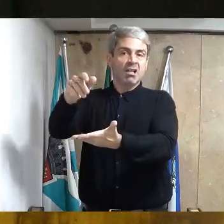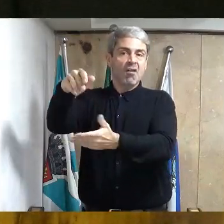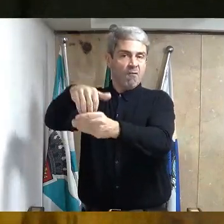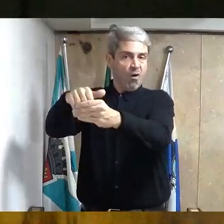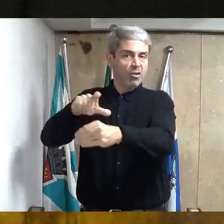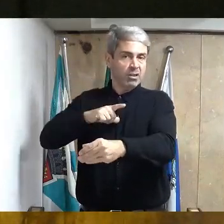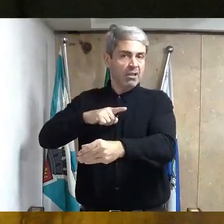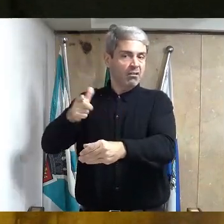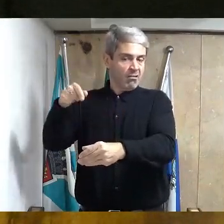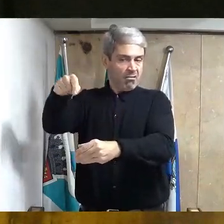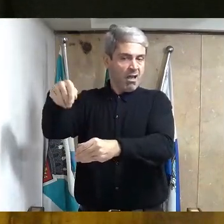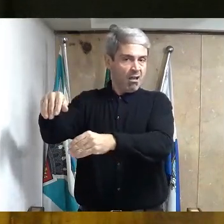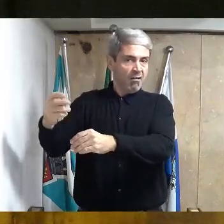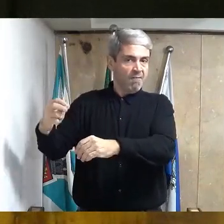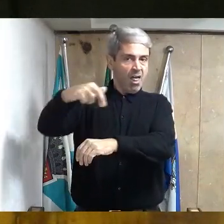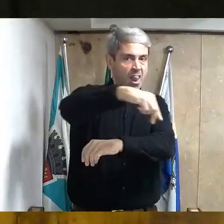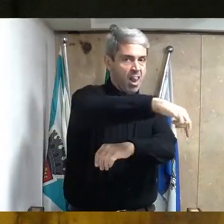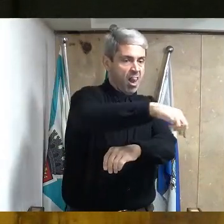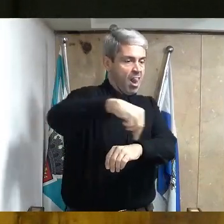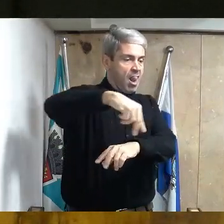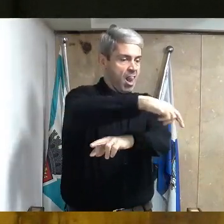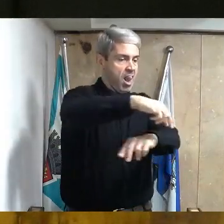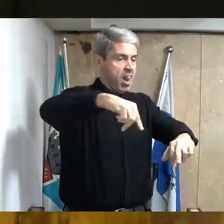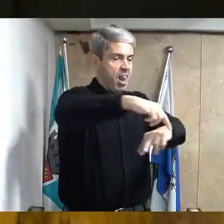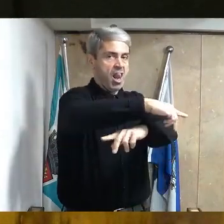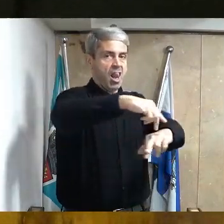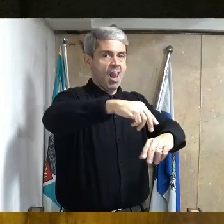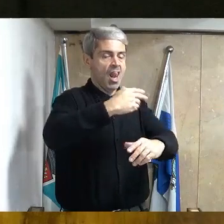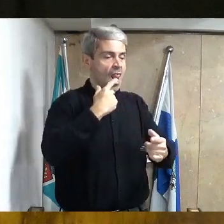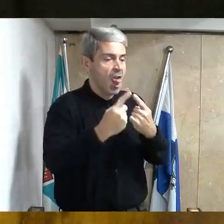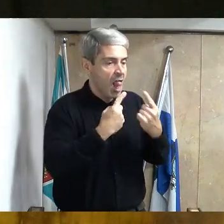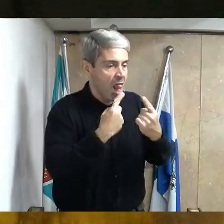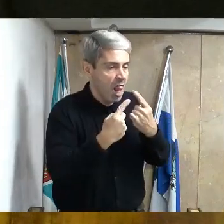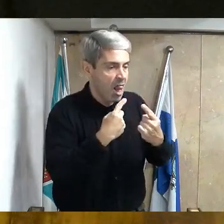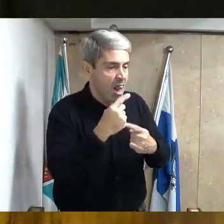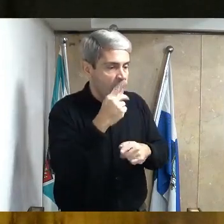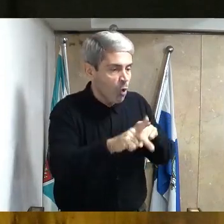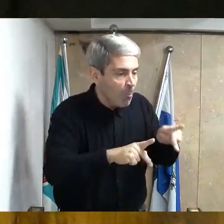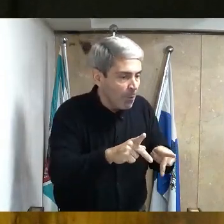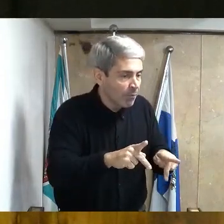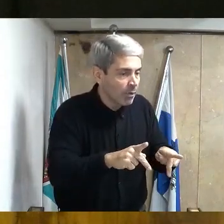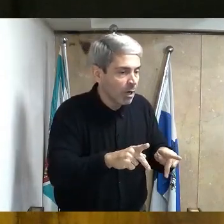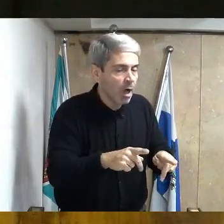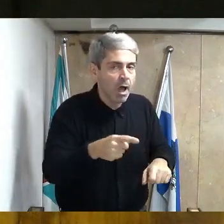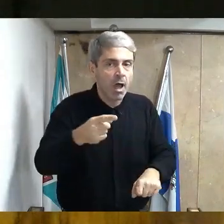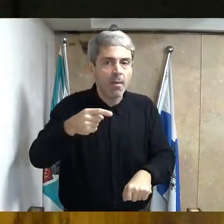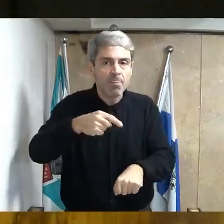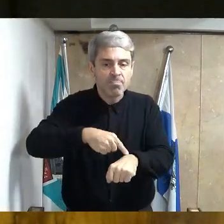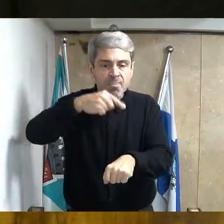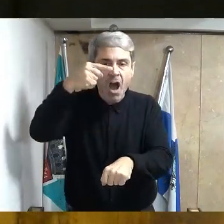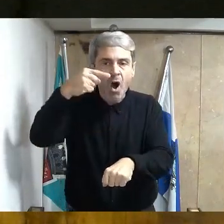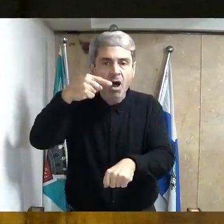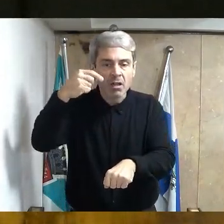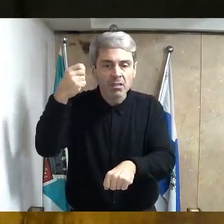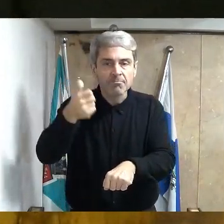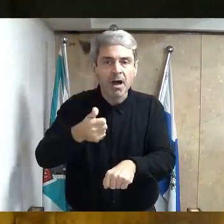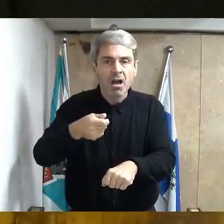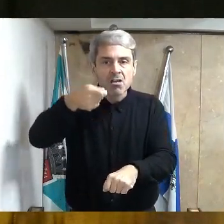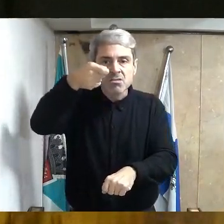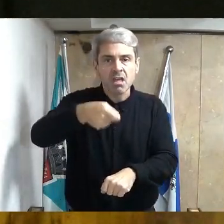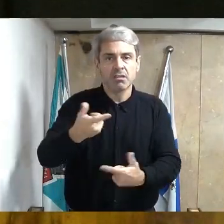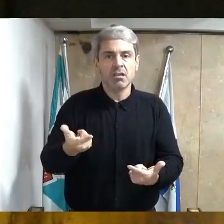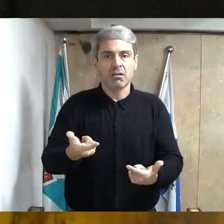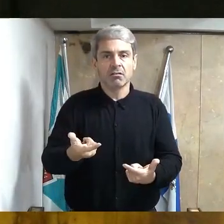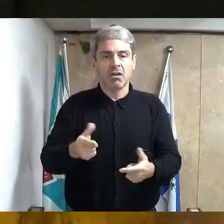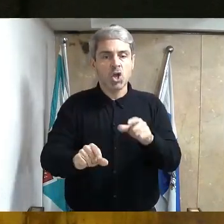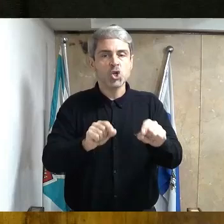pessoas, secretário não vai à rua falar com as pessoas. Como é que na hora de ele decidir o que é melhor para a população, quem decide é